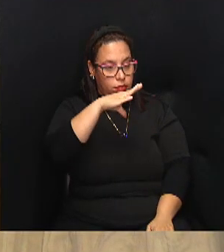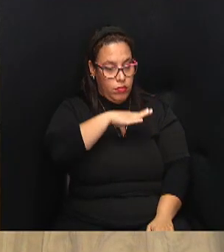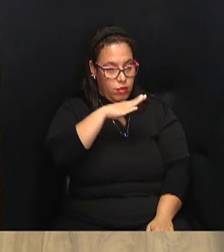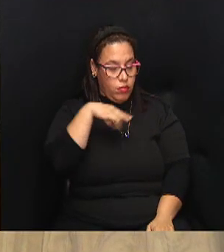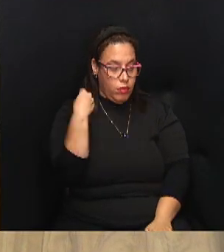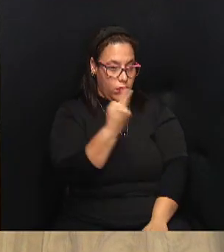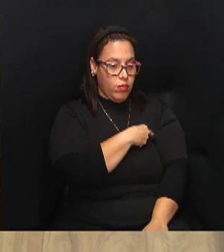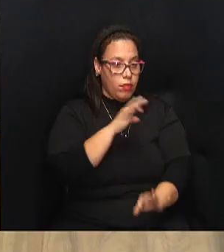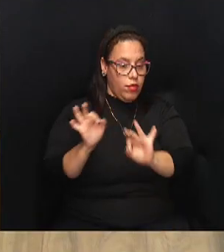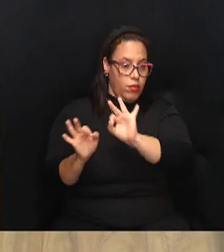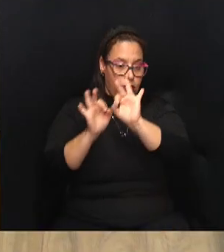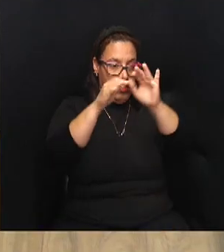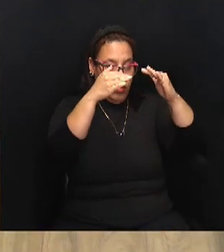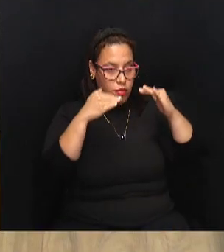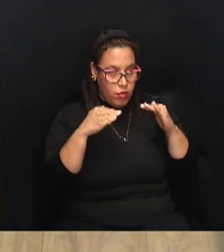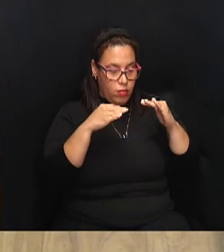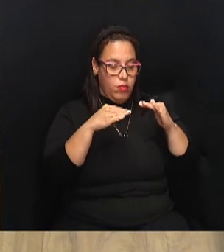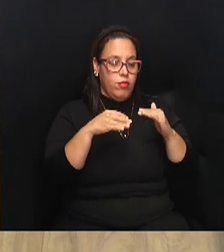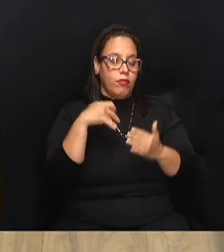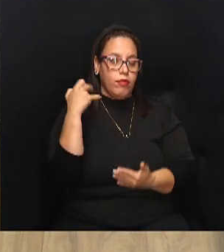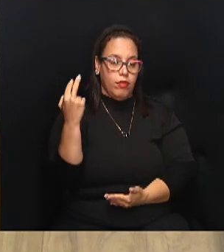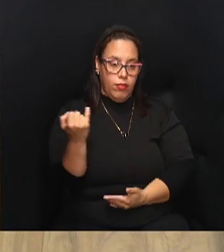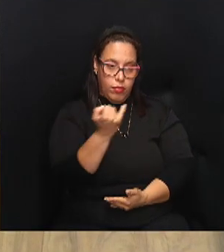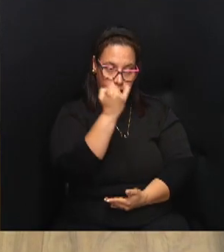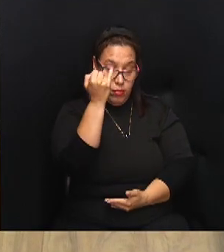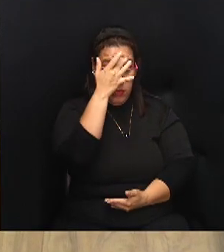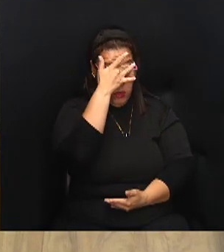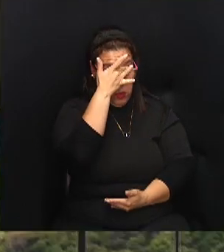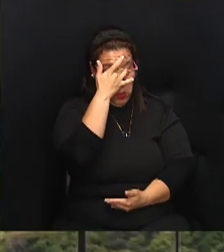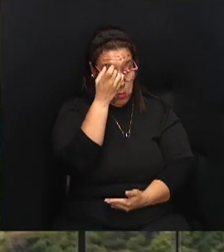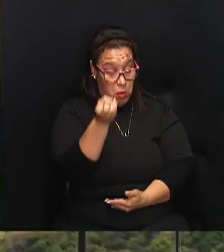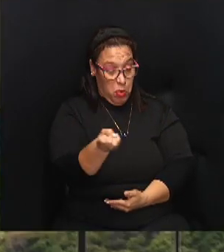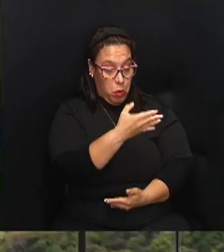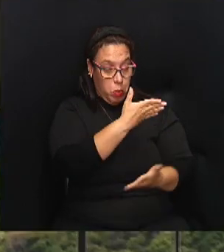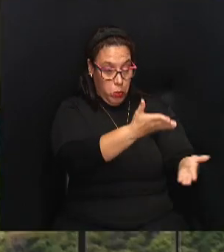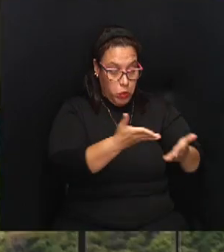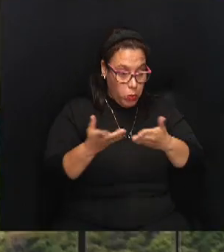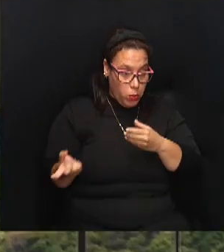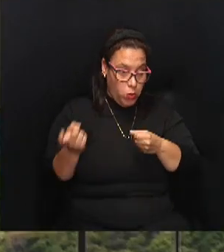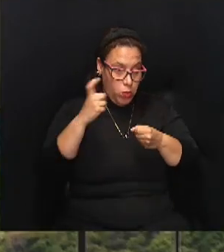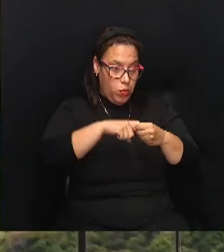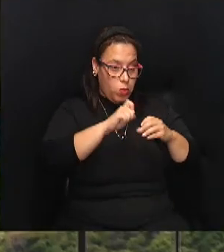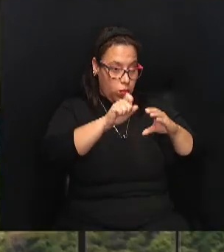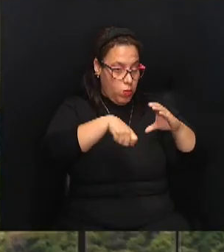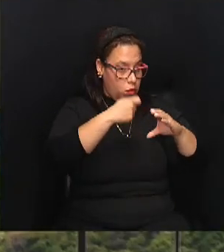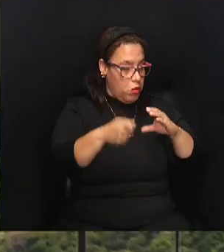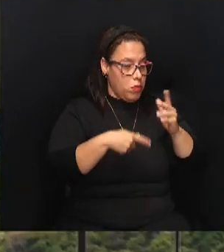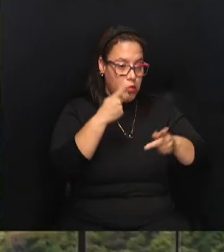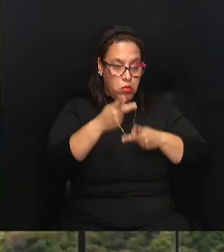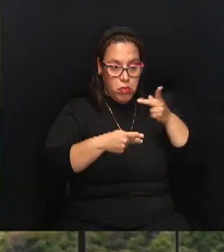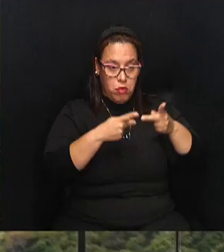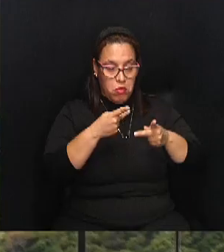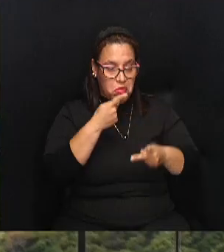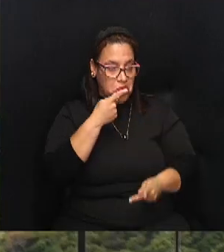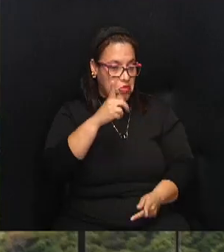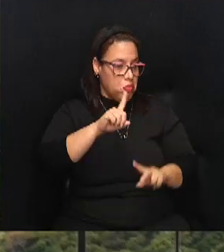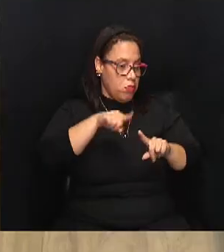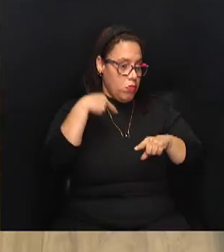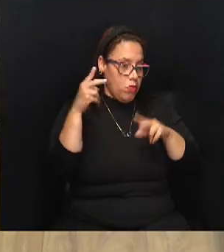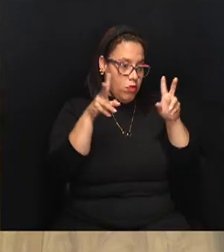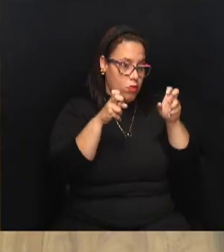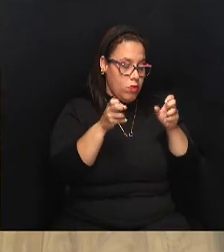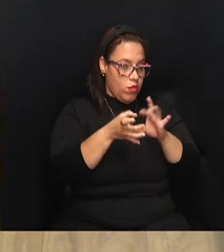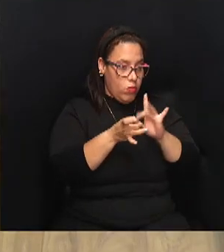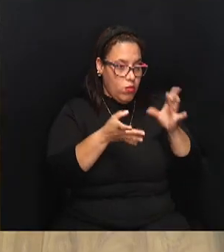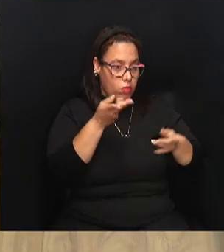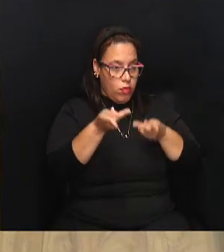nossos telespectadores, de grande valia. Já faço um novo convite para o senhor retornar aos nossos estudos para falar sobre esse e outros assuntos, e fica